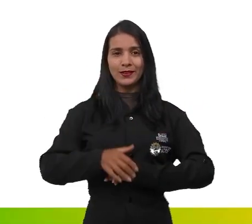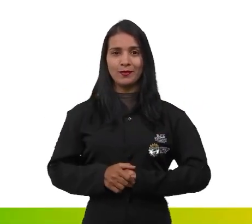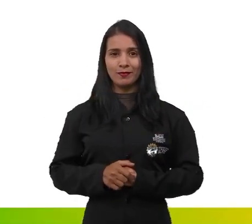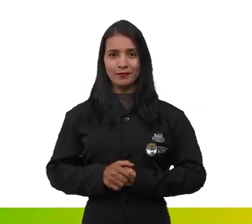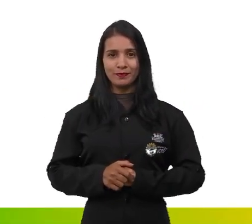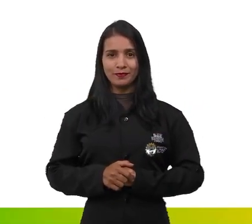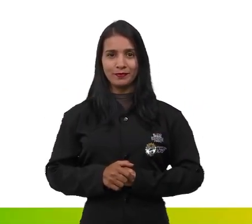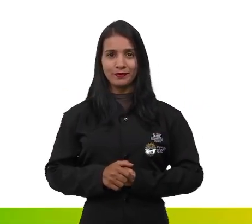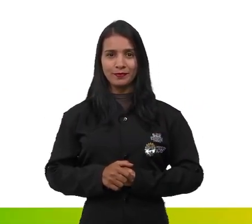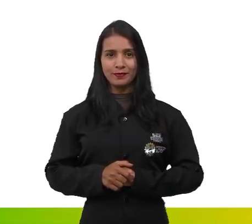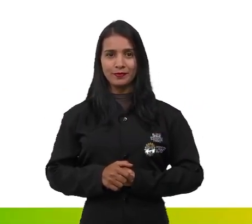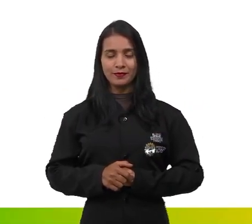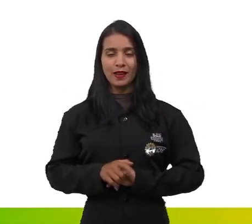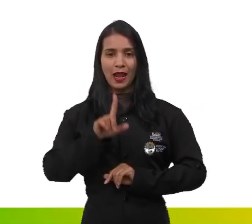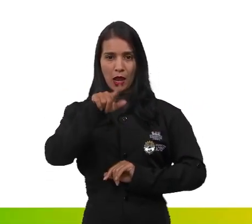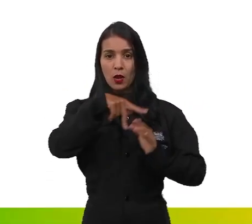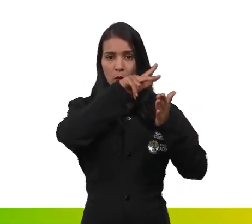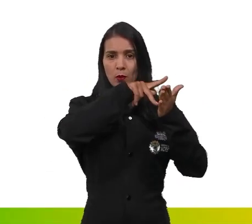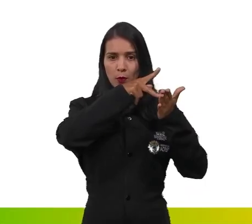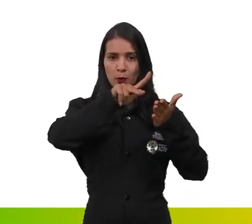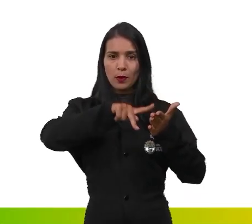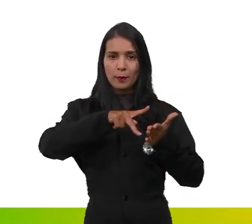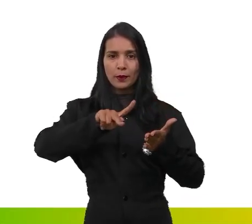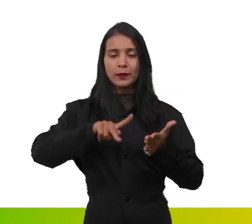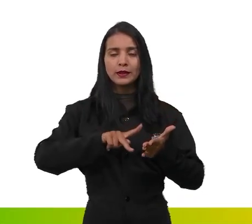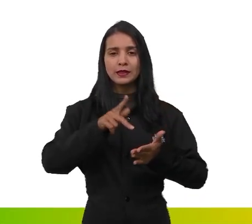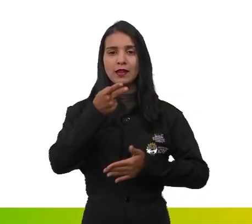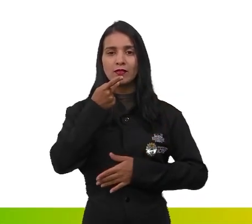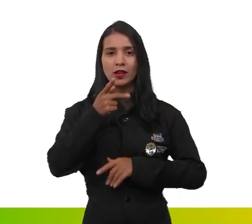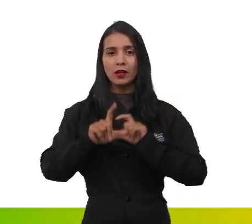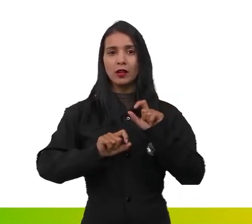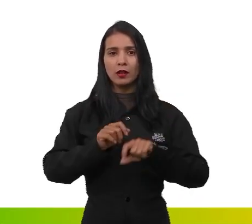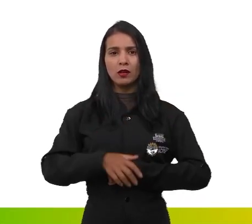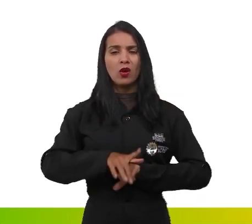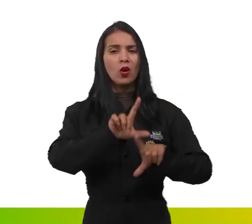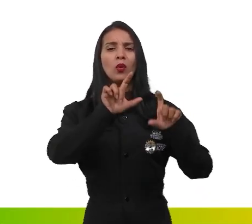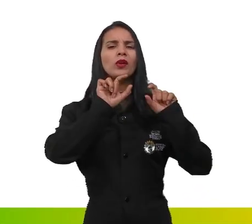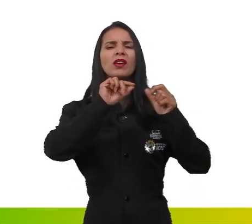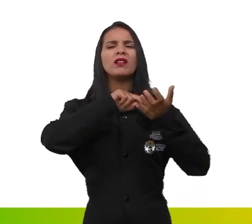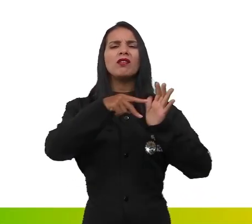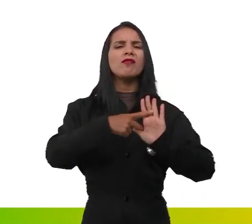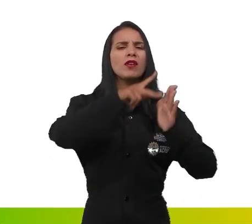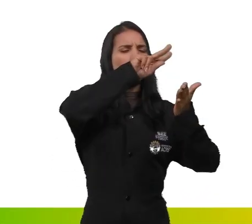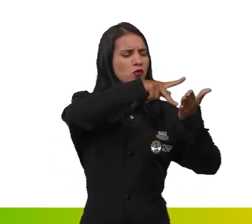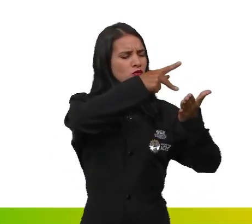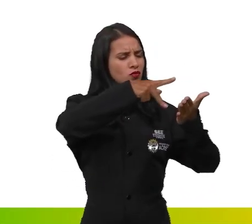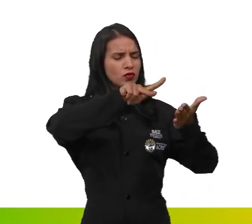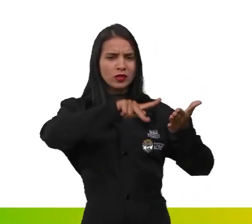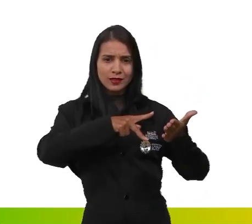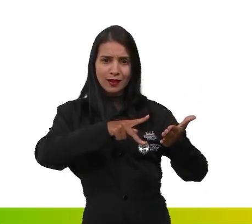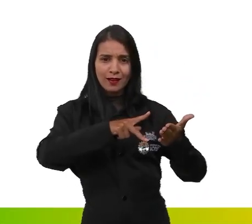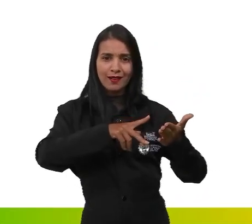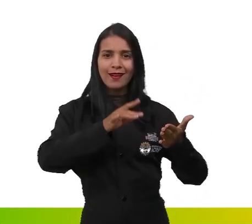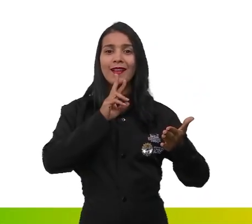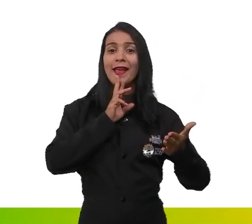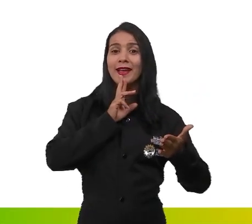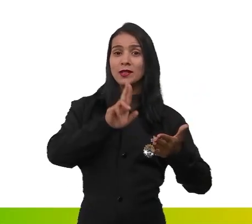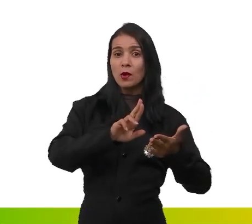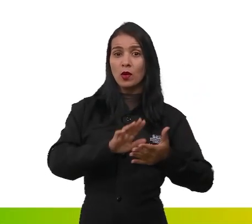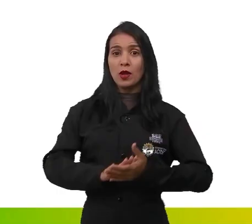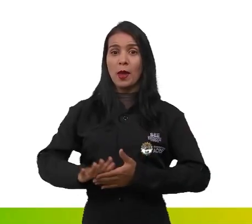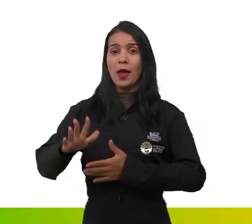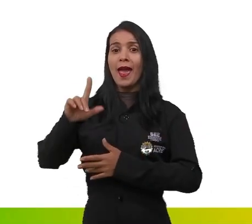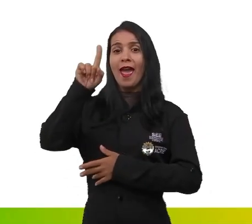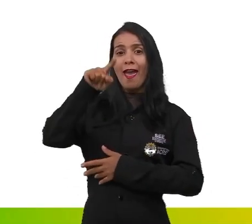conceitua uma rima de Gustavo Adolfo Bécquer que diz: que é poesia? Aí disse: mentre clavas em minha pupila, tu